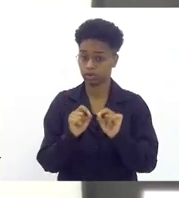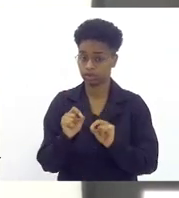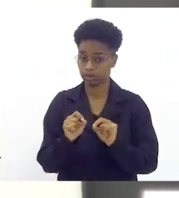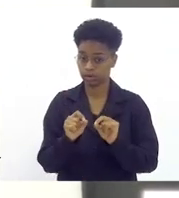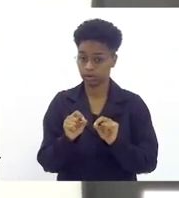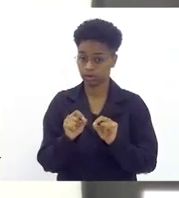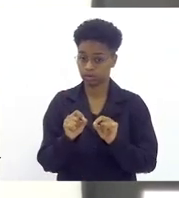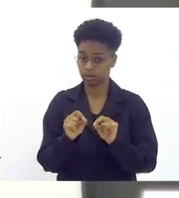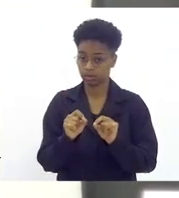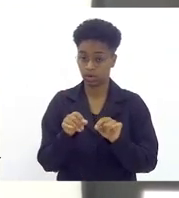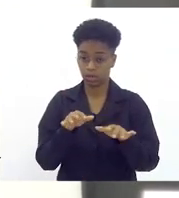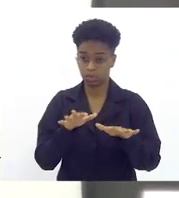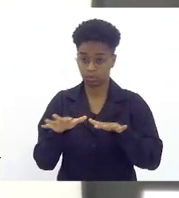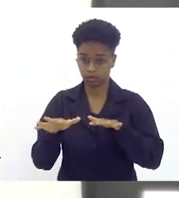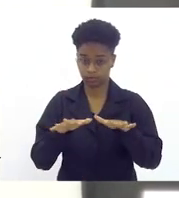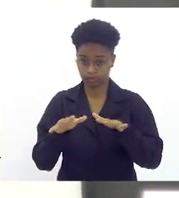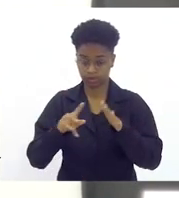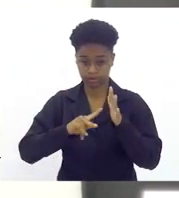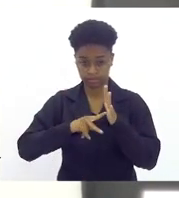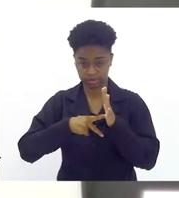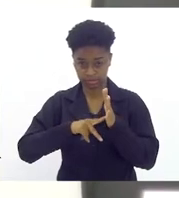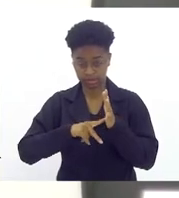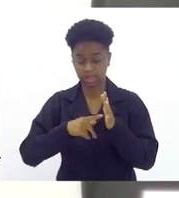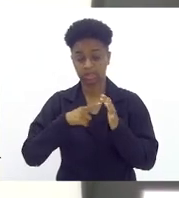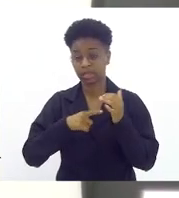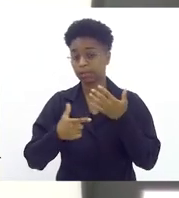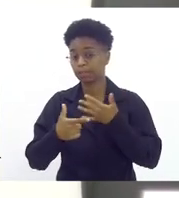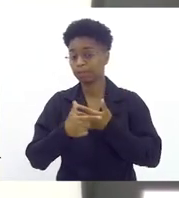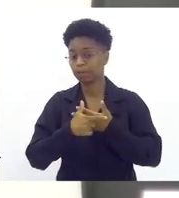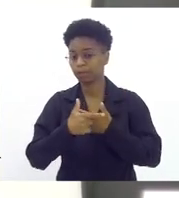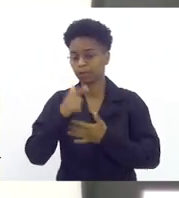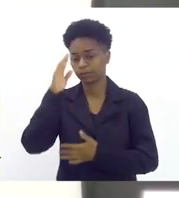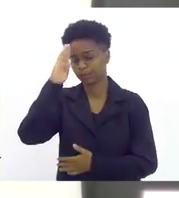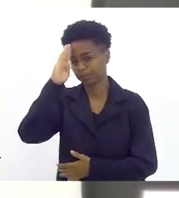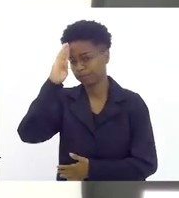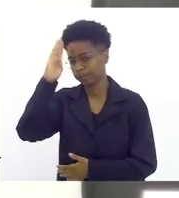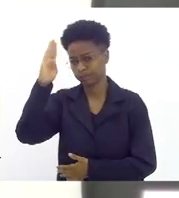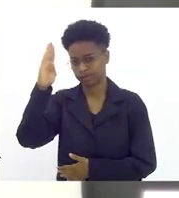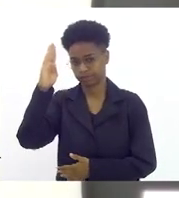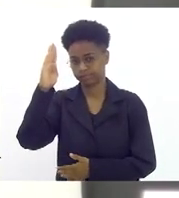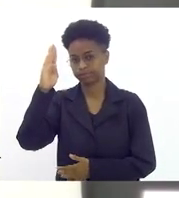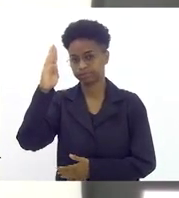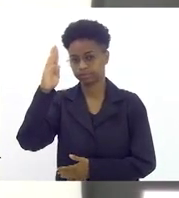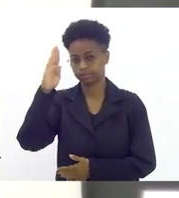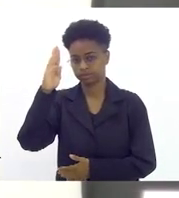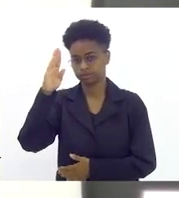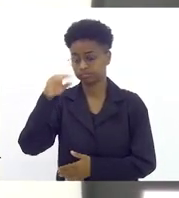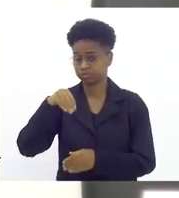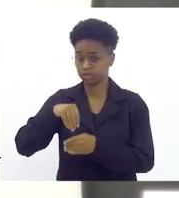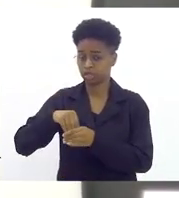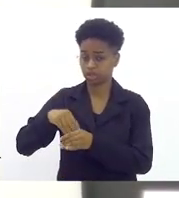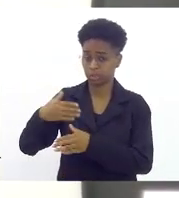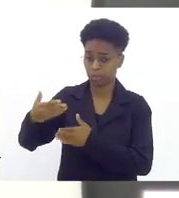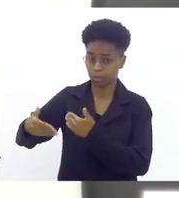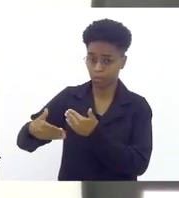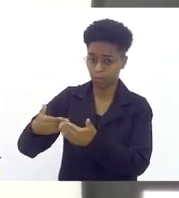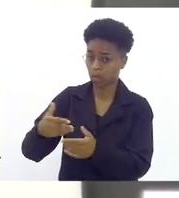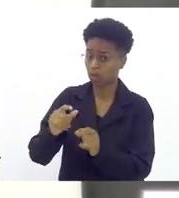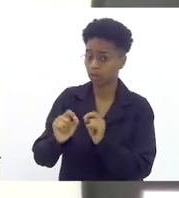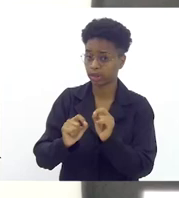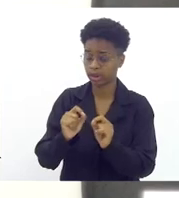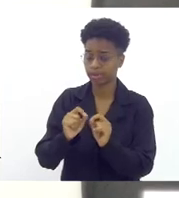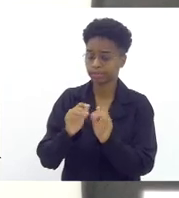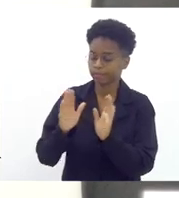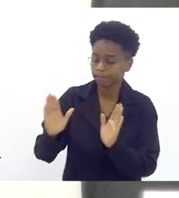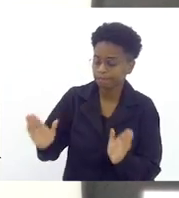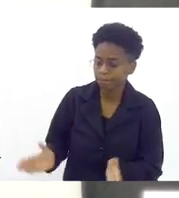movimento sindical ele tem um papel fundamental dentro desse processo, que é de